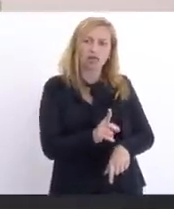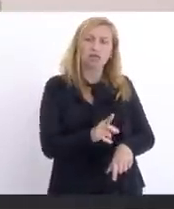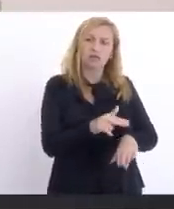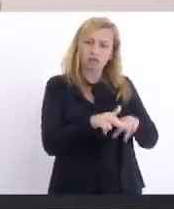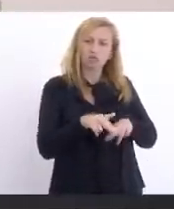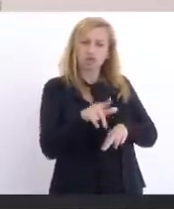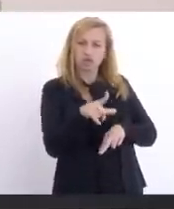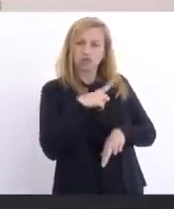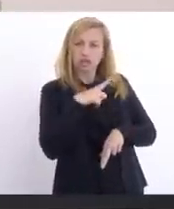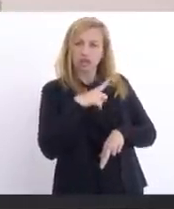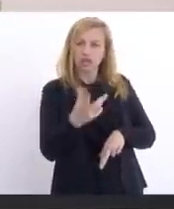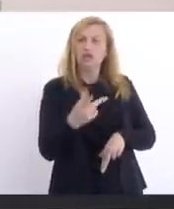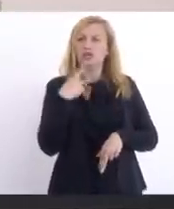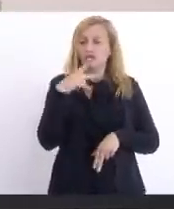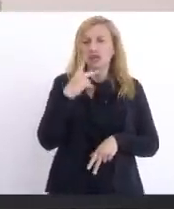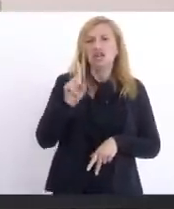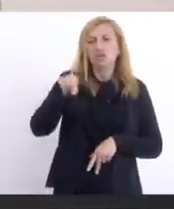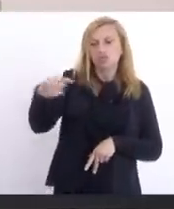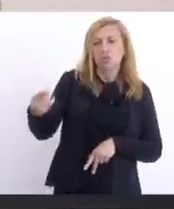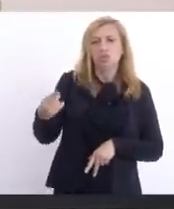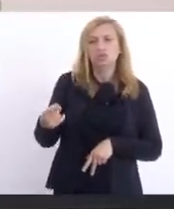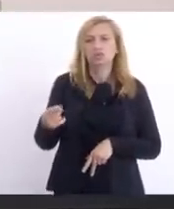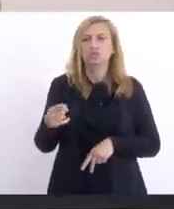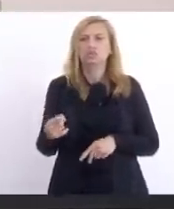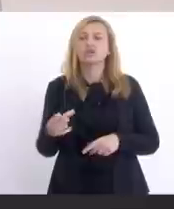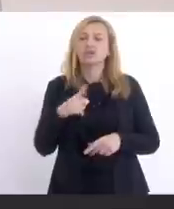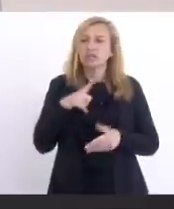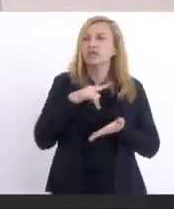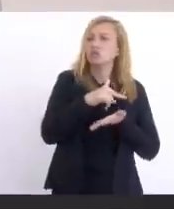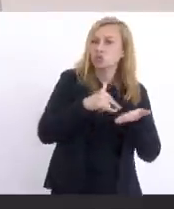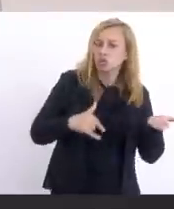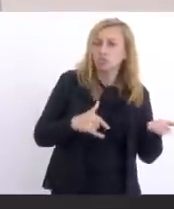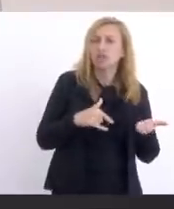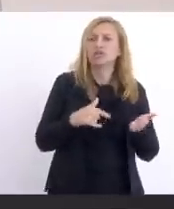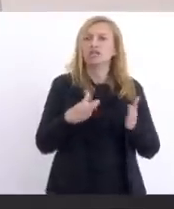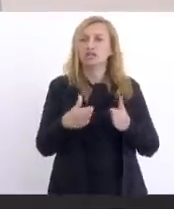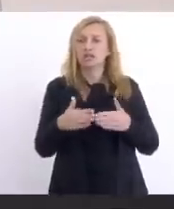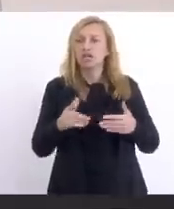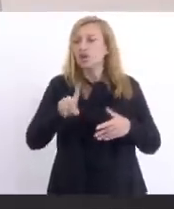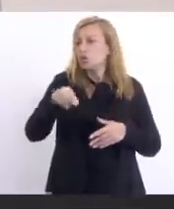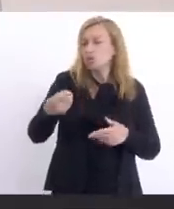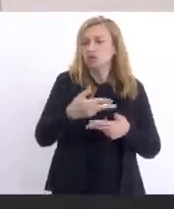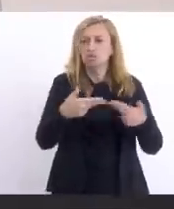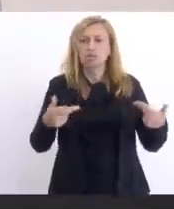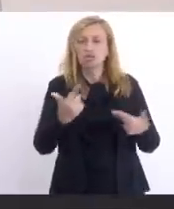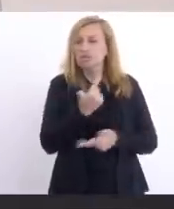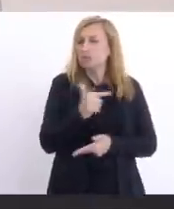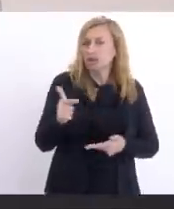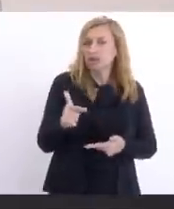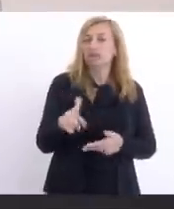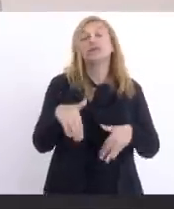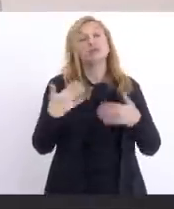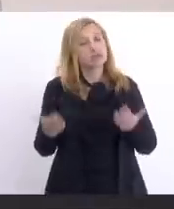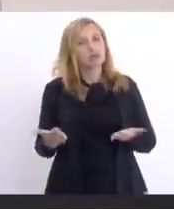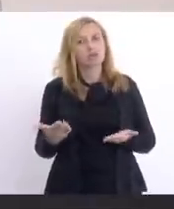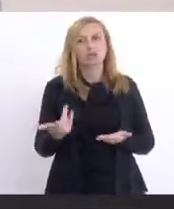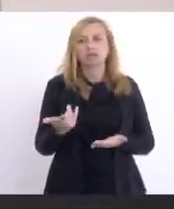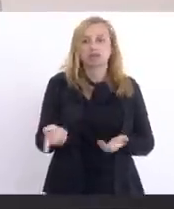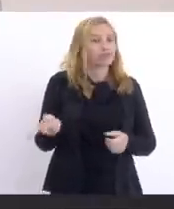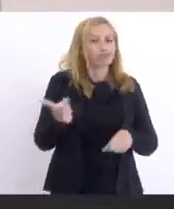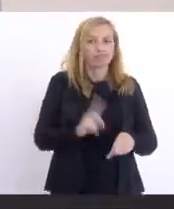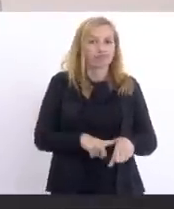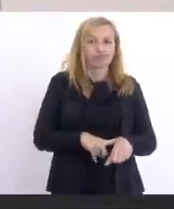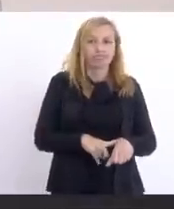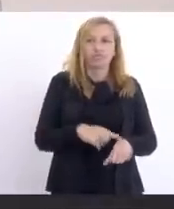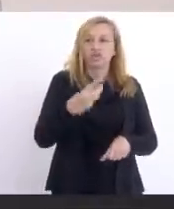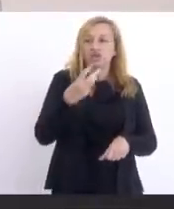justificativa. Como foi falado a outra vez, tem algumas certidões, licenças, algumas outras coisas que não tem. Então, não dá, não é por conta mais